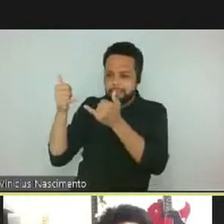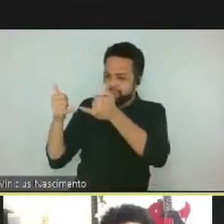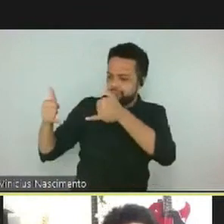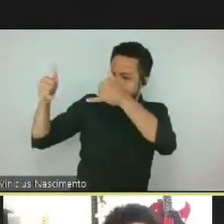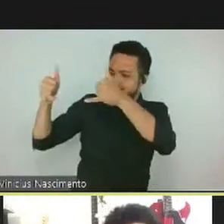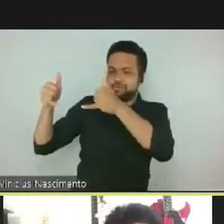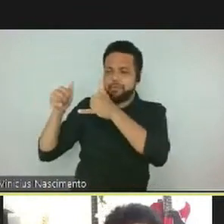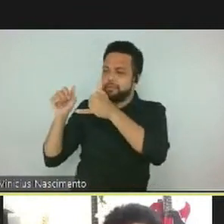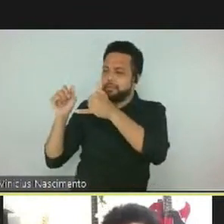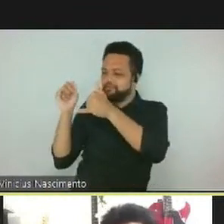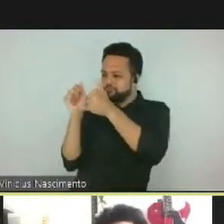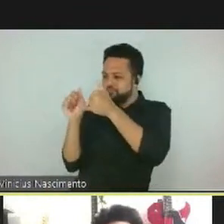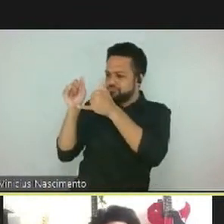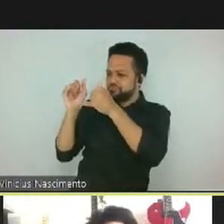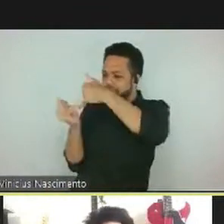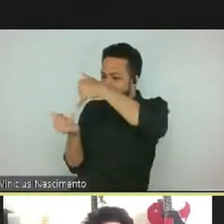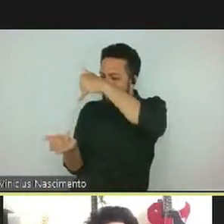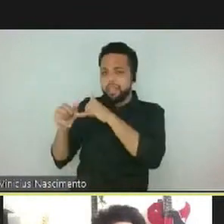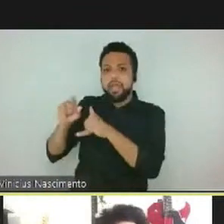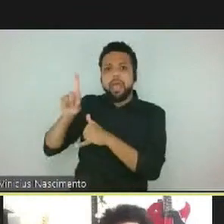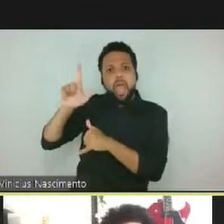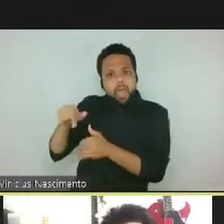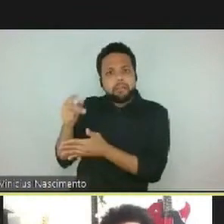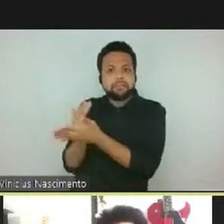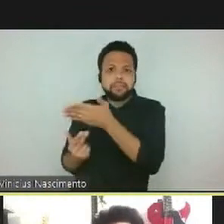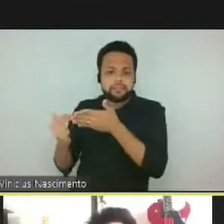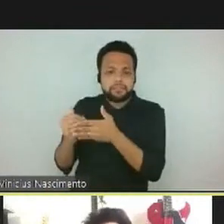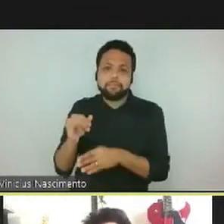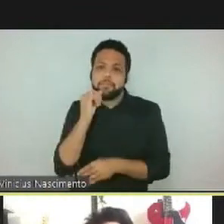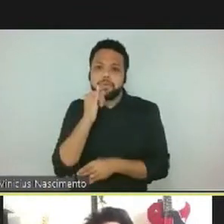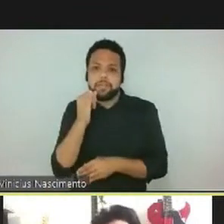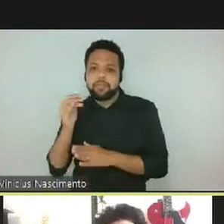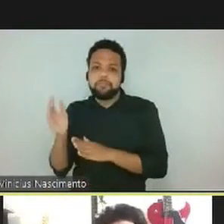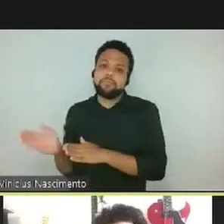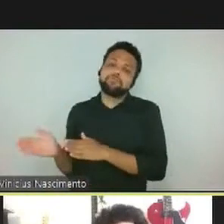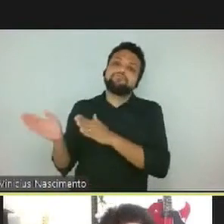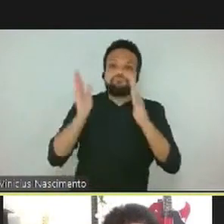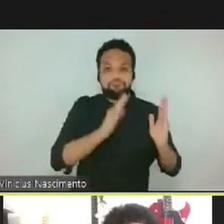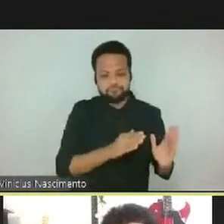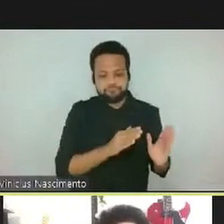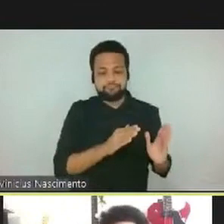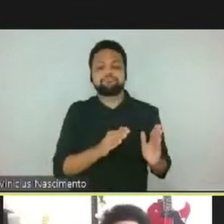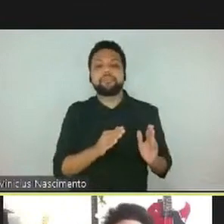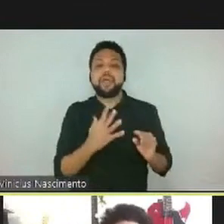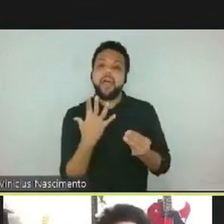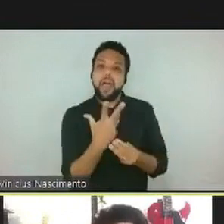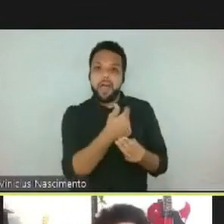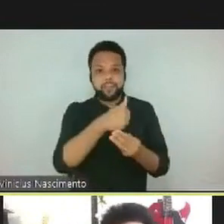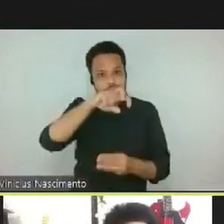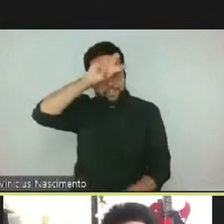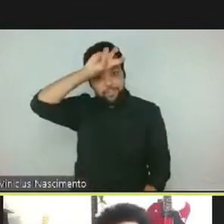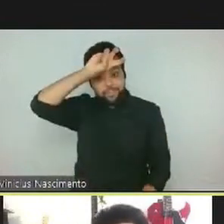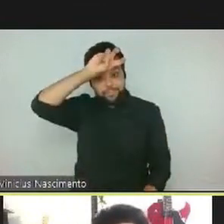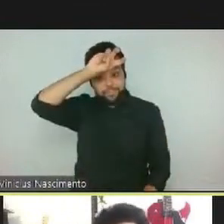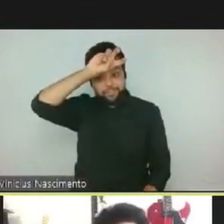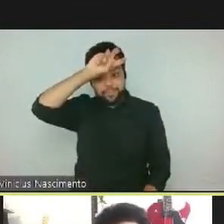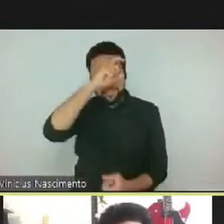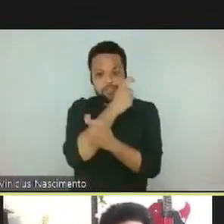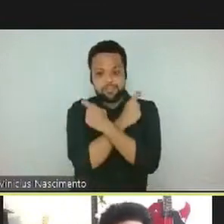Se a gente olhar essa passagem, por exemplo, a arte egípcia, né, que tinha a tal da lei da frontalidade, né, aquele rosto de